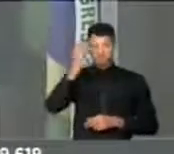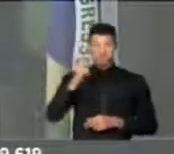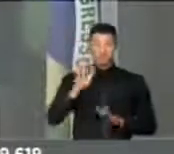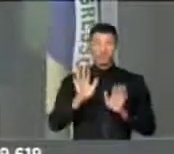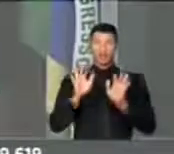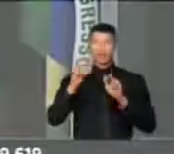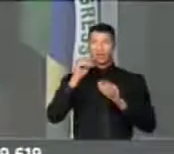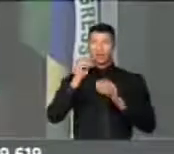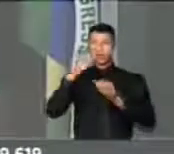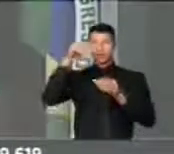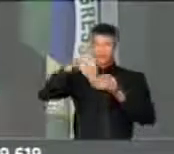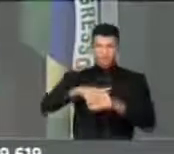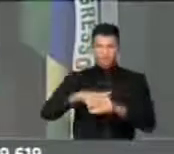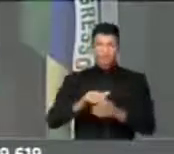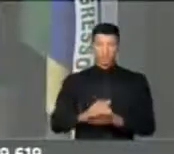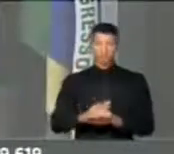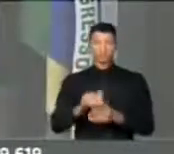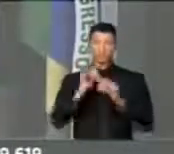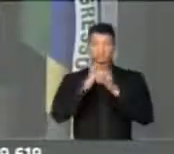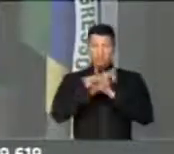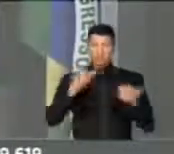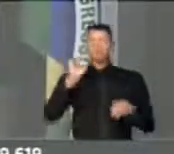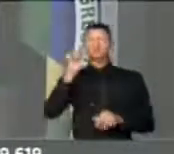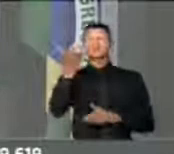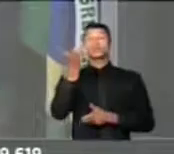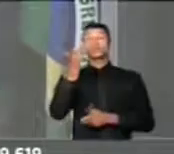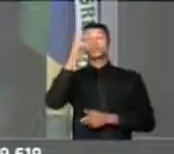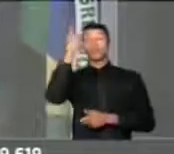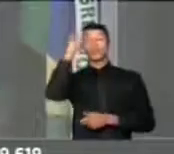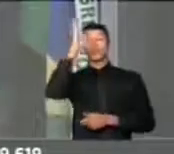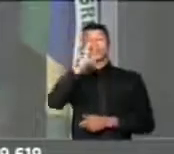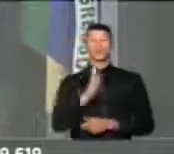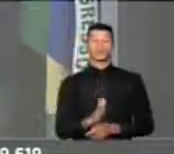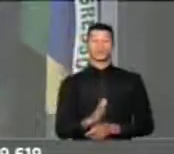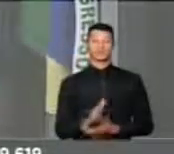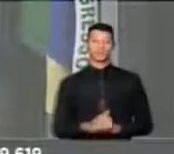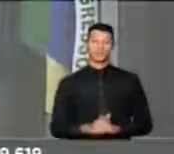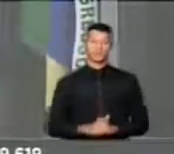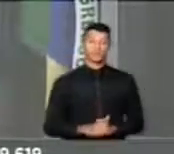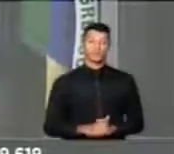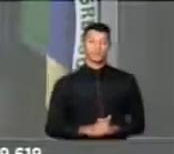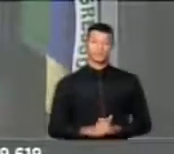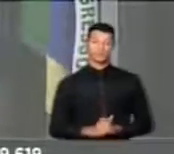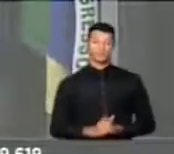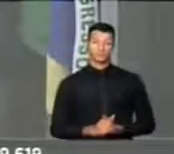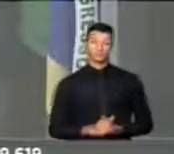fim e dizer o que queria para o Brasil.